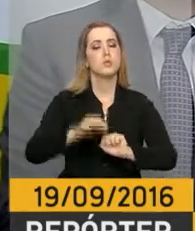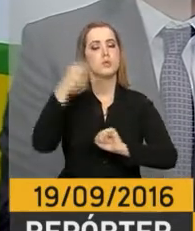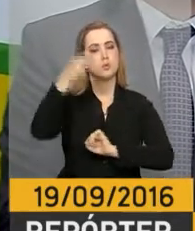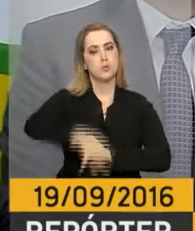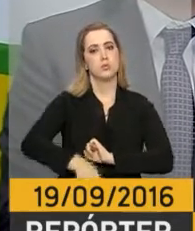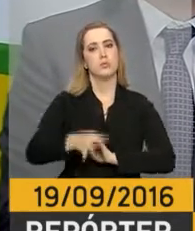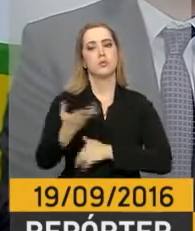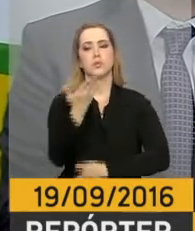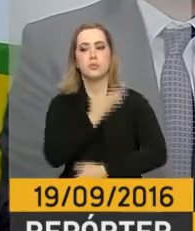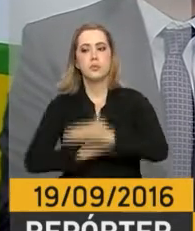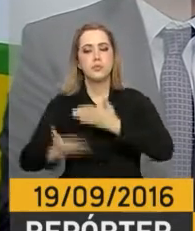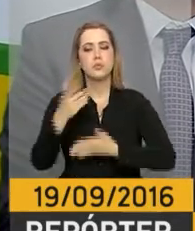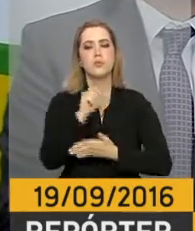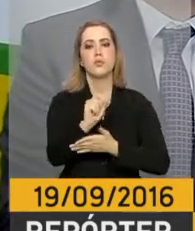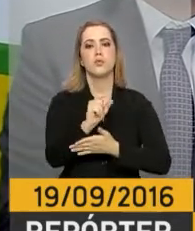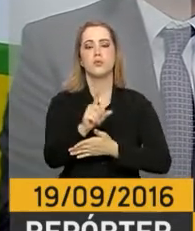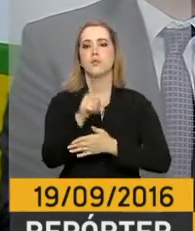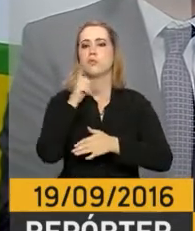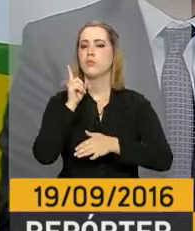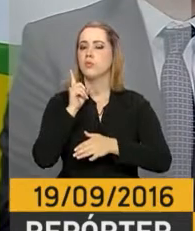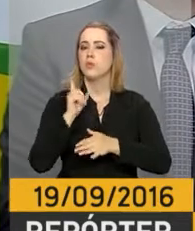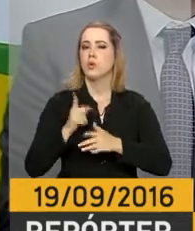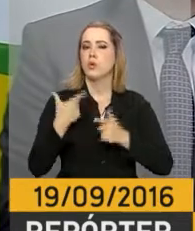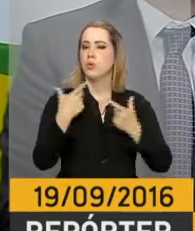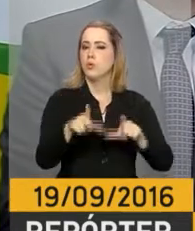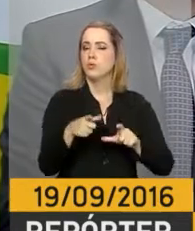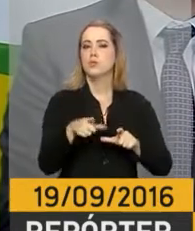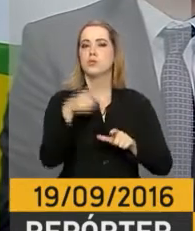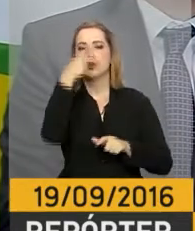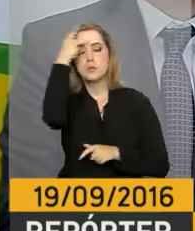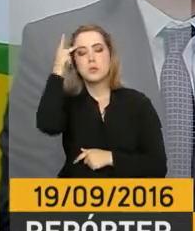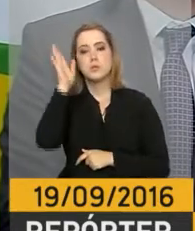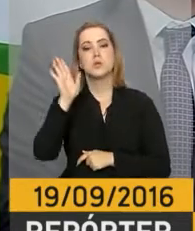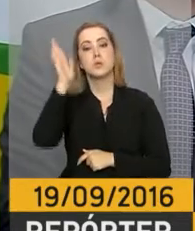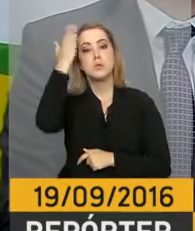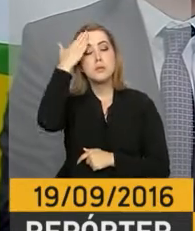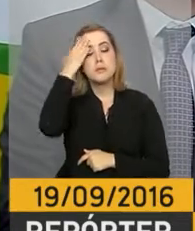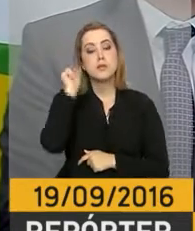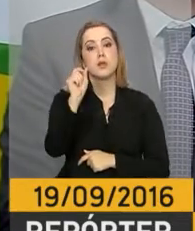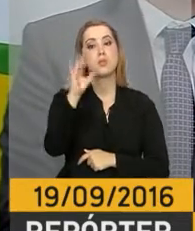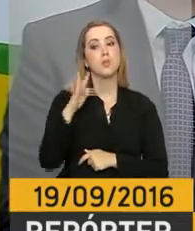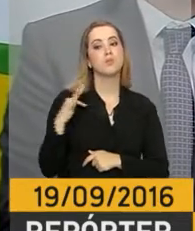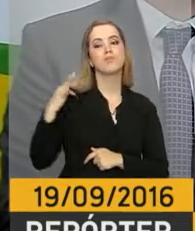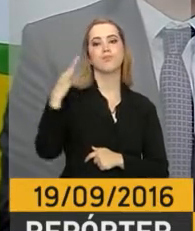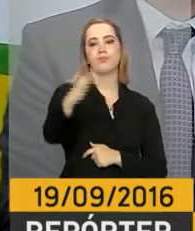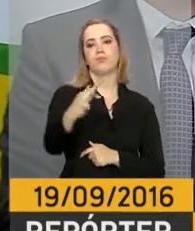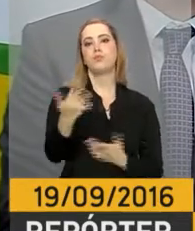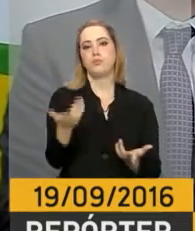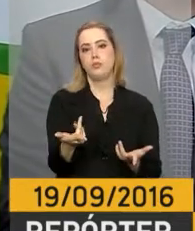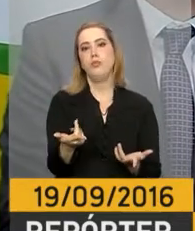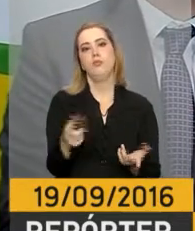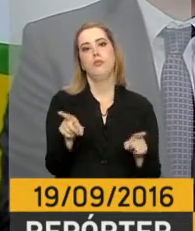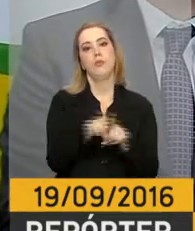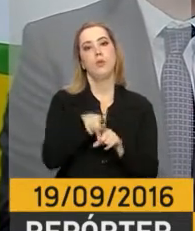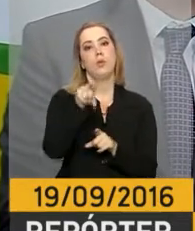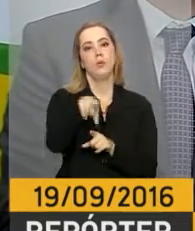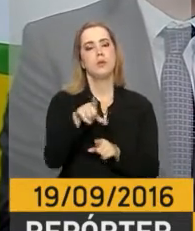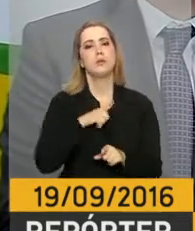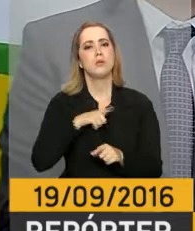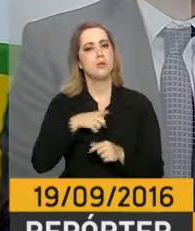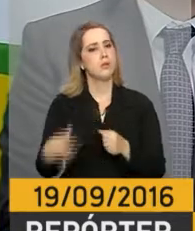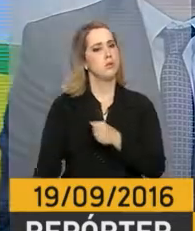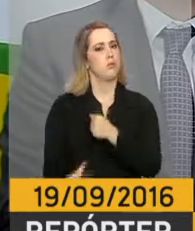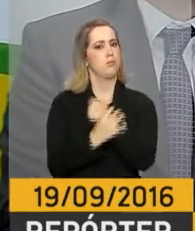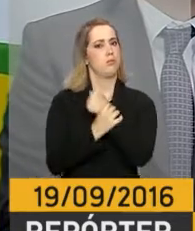um ambiente em que as pessoas tenham previsibilidade, tenham